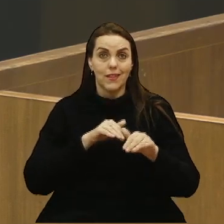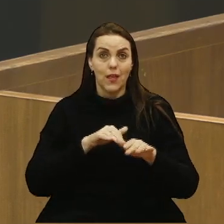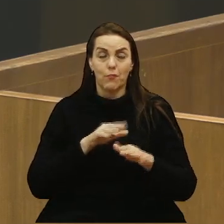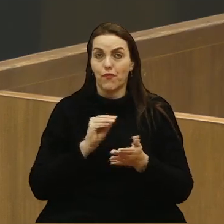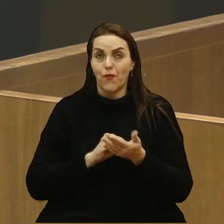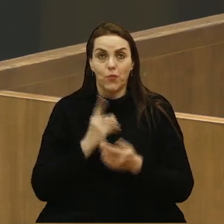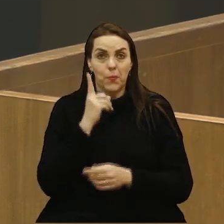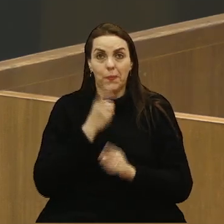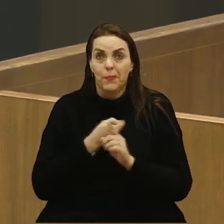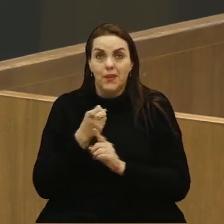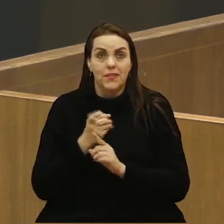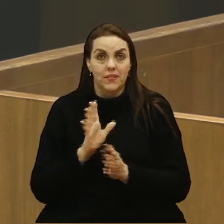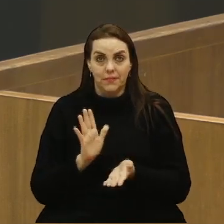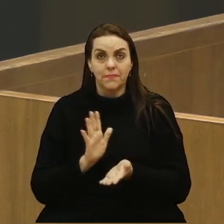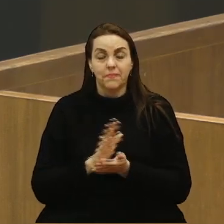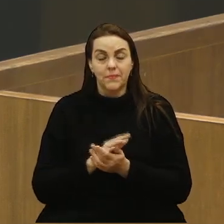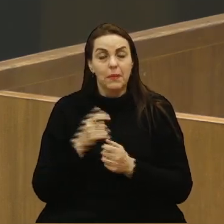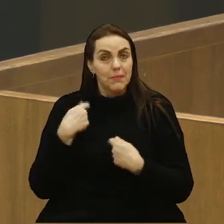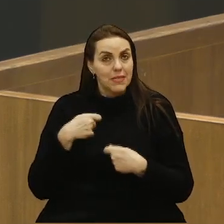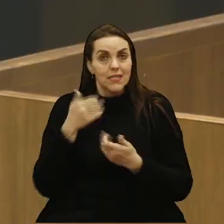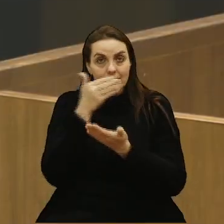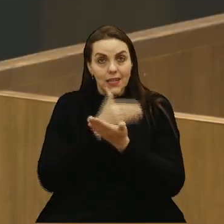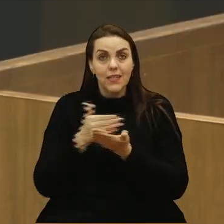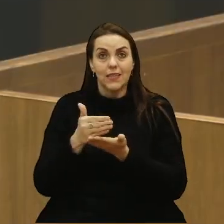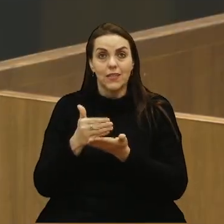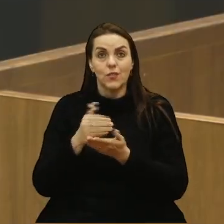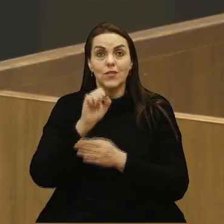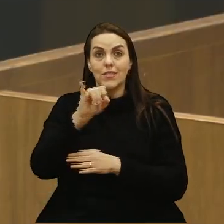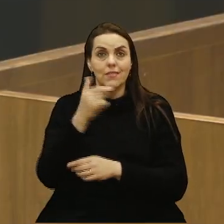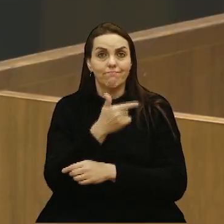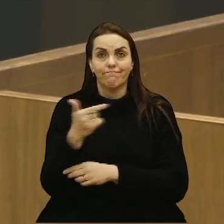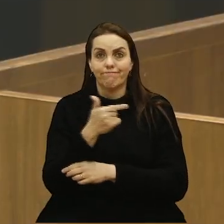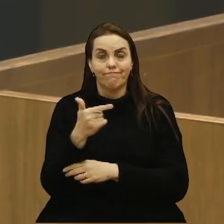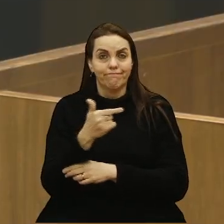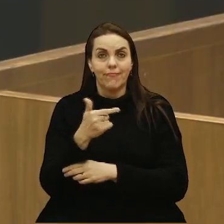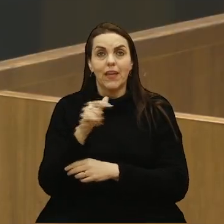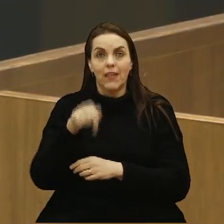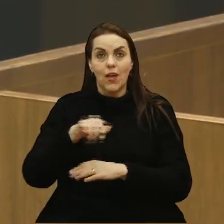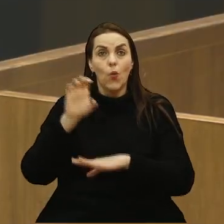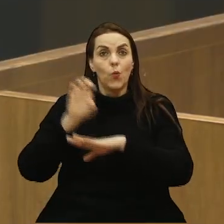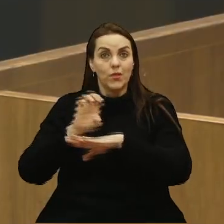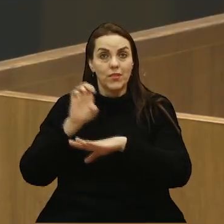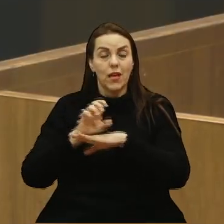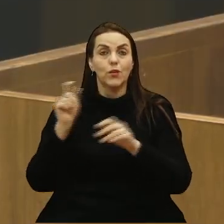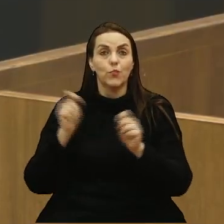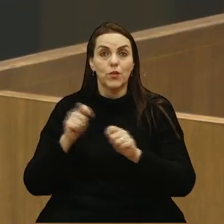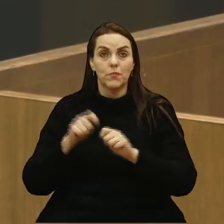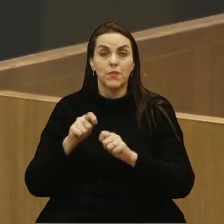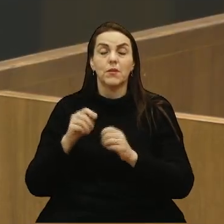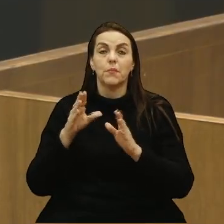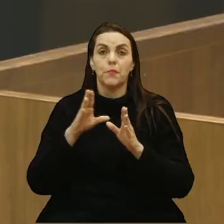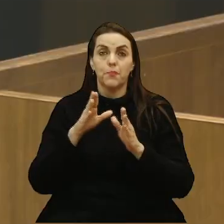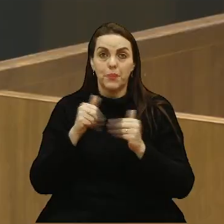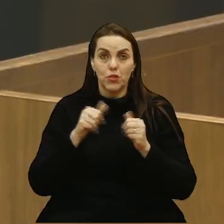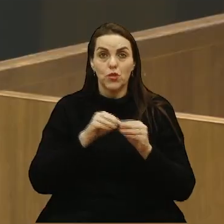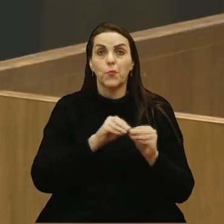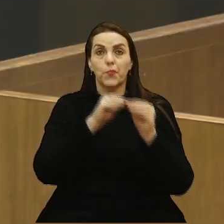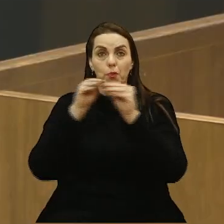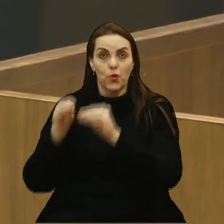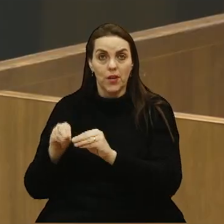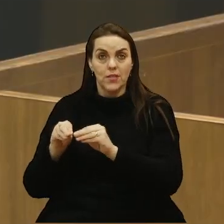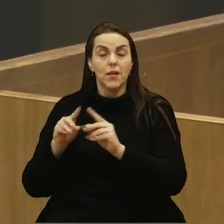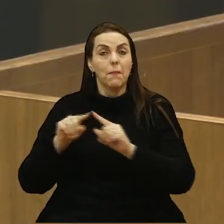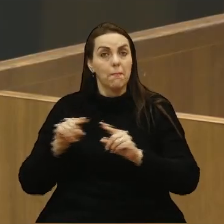mês, precisa ter algum início. Se não tiver, o Estado pode pedir prorrogação. Só que para